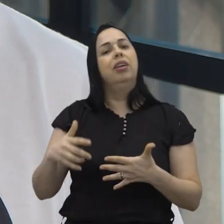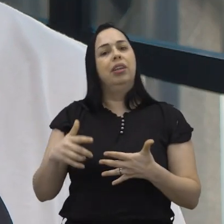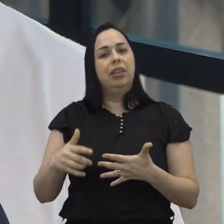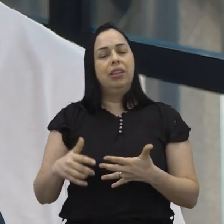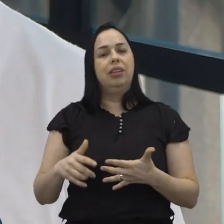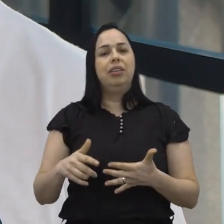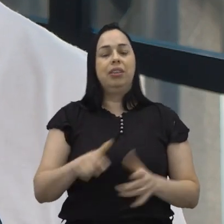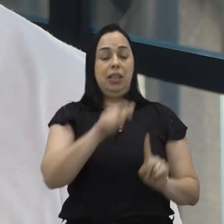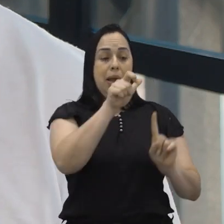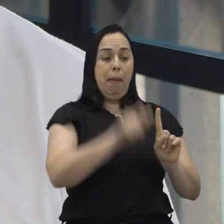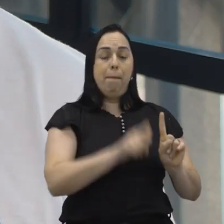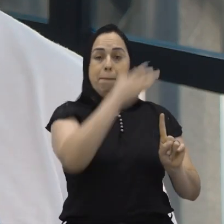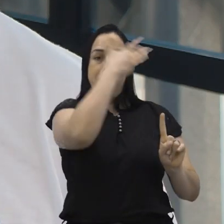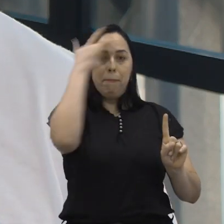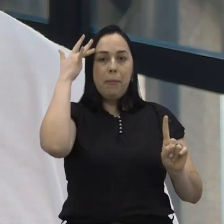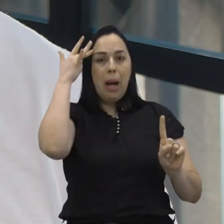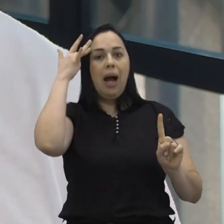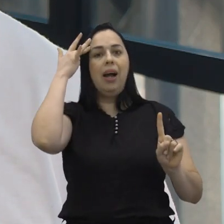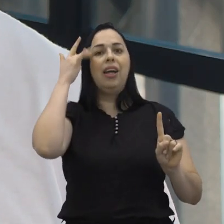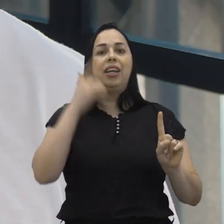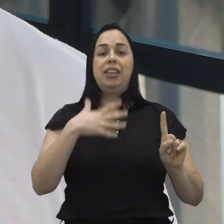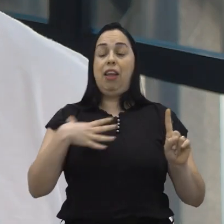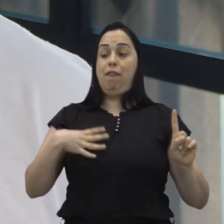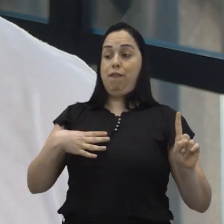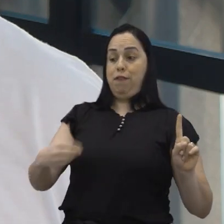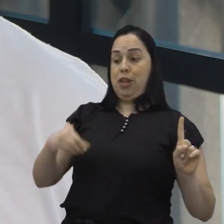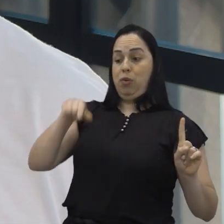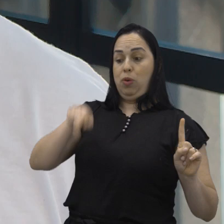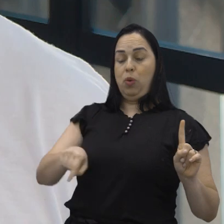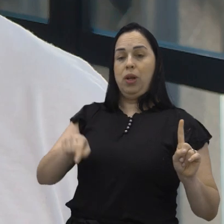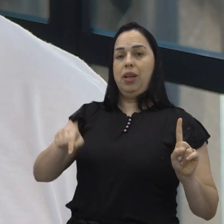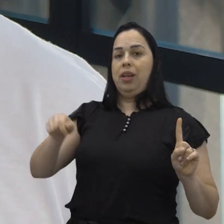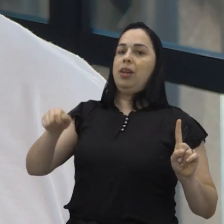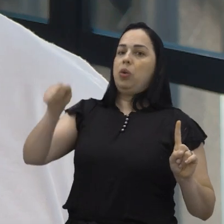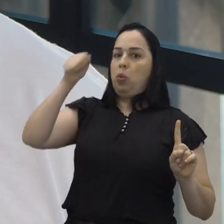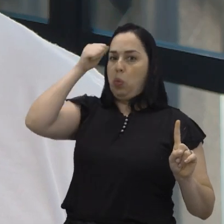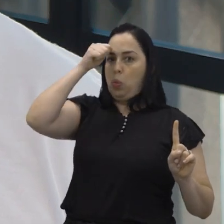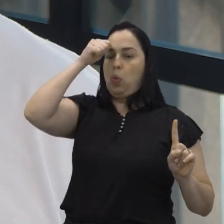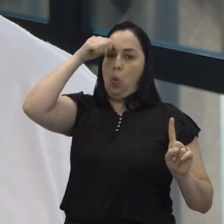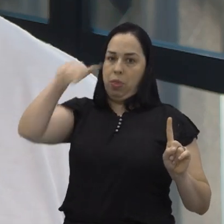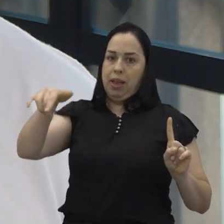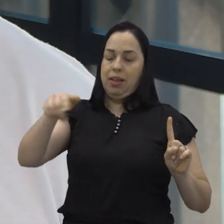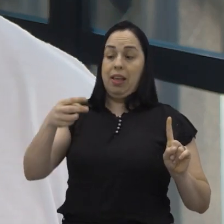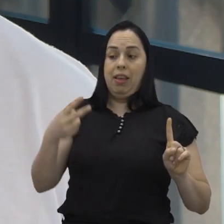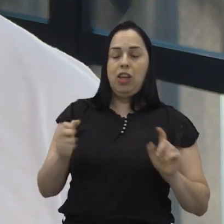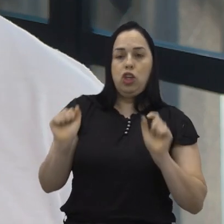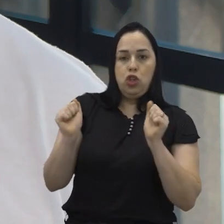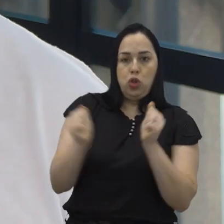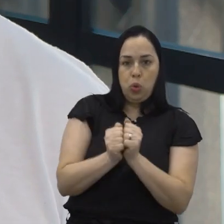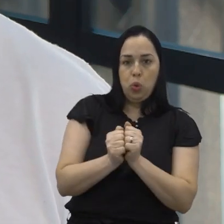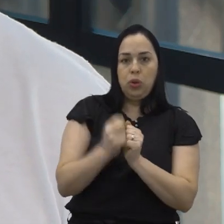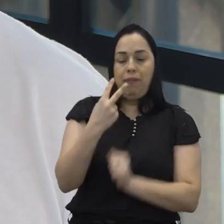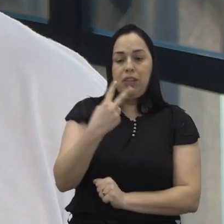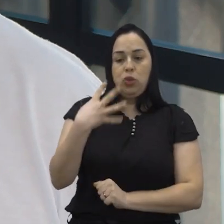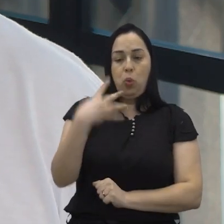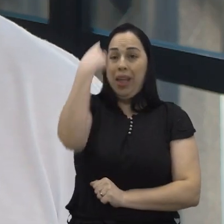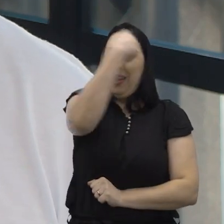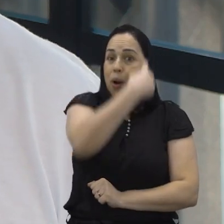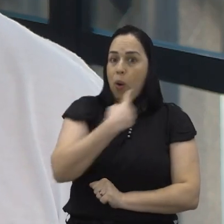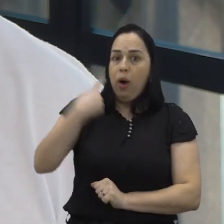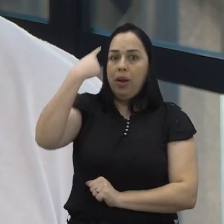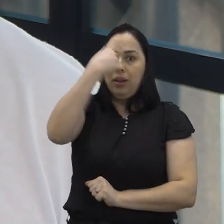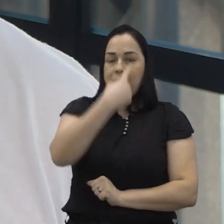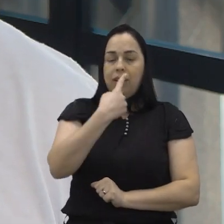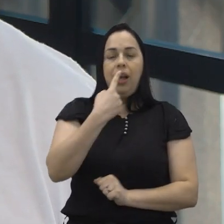carga psicológica de uma pessoa que tem um filho com TEA e fica com ele 24 horas por dia ali, é